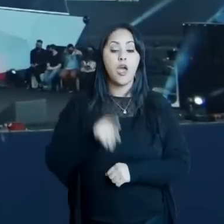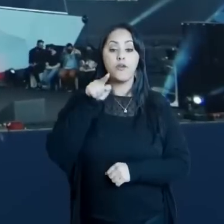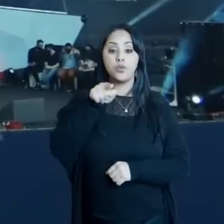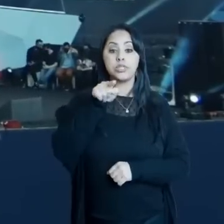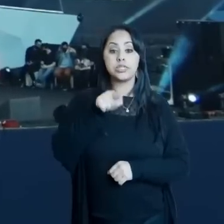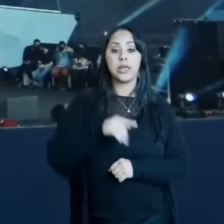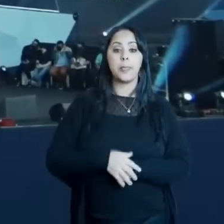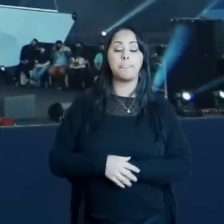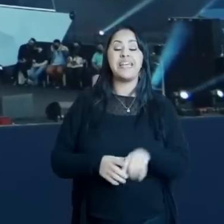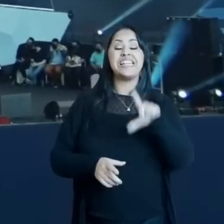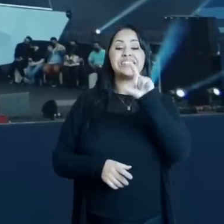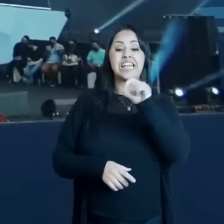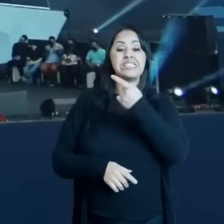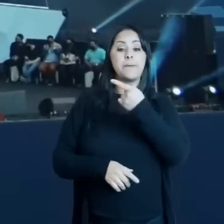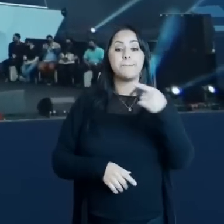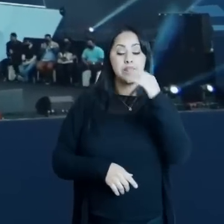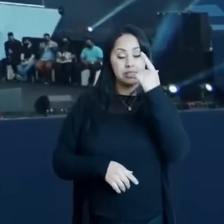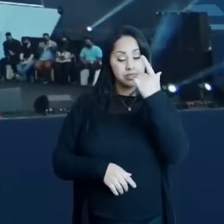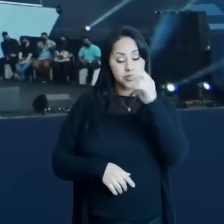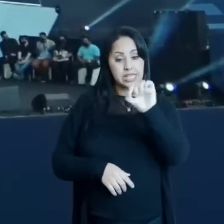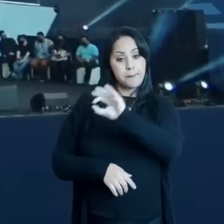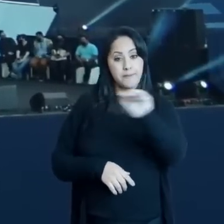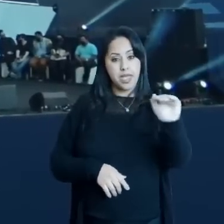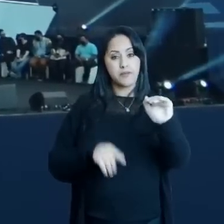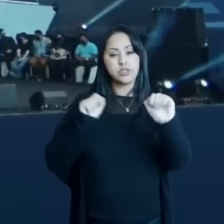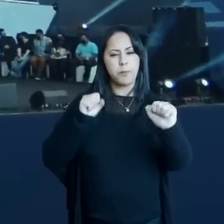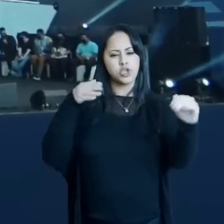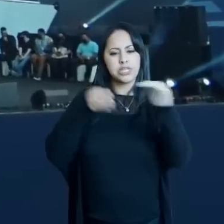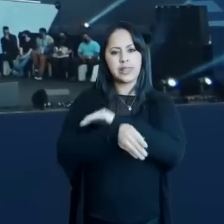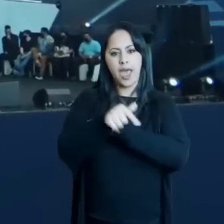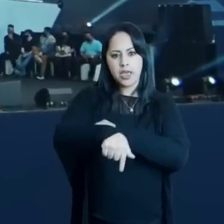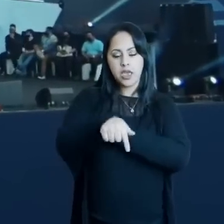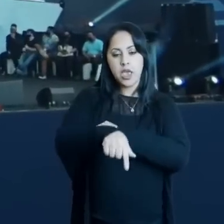Você, 10h30 da manhã, você já consegue entrar aqui,